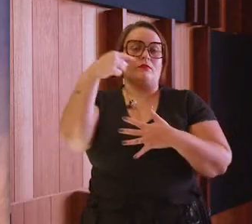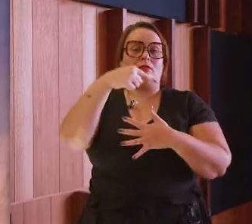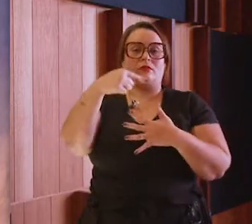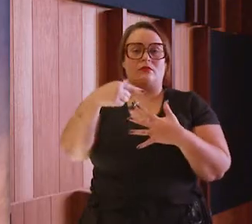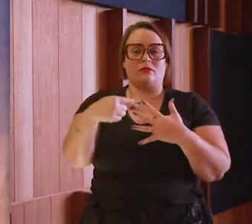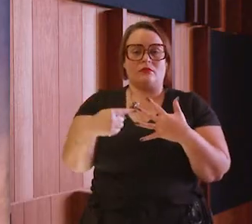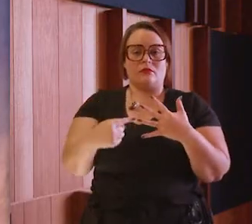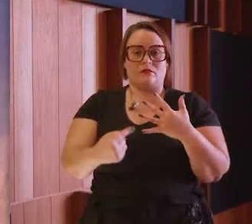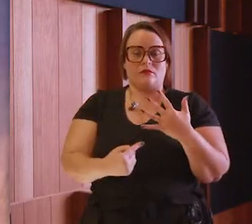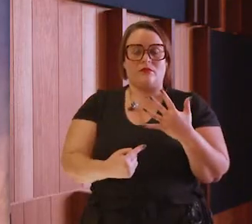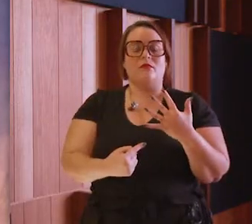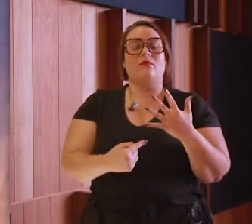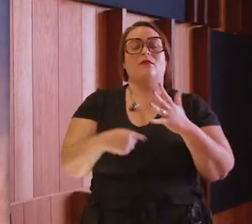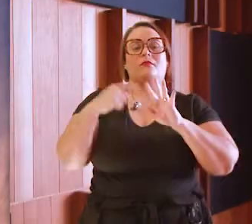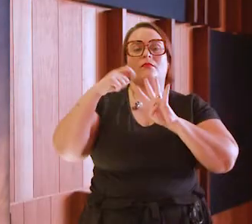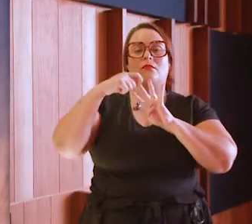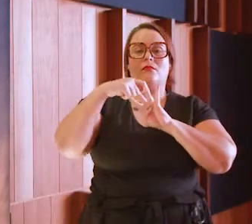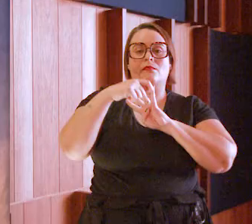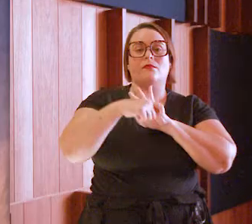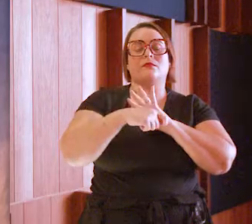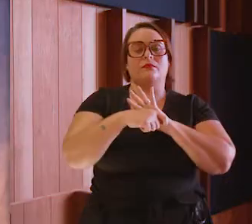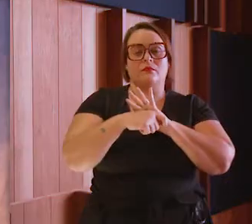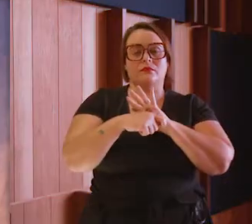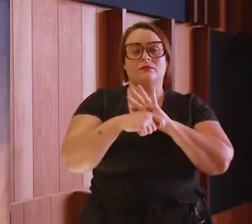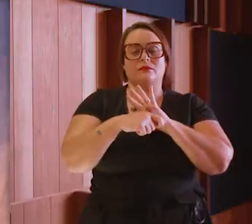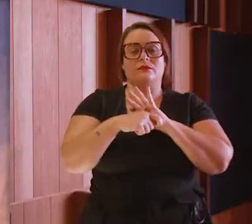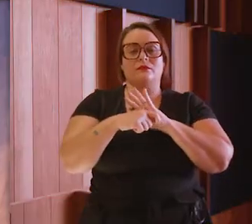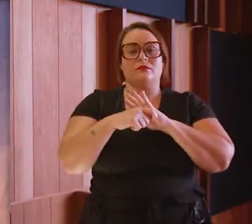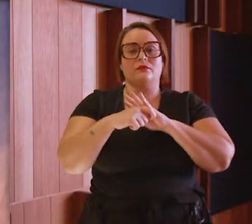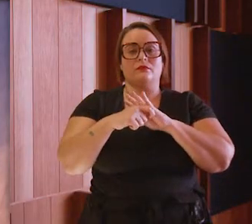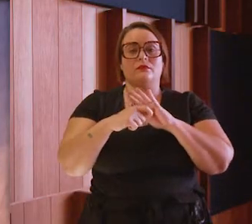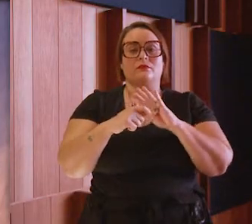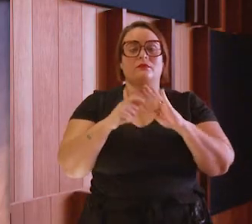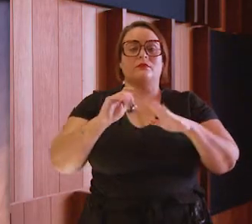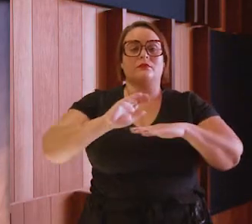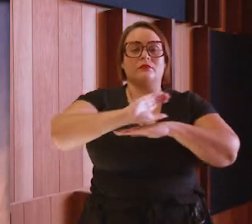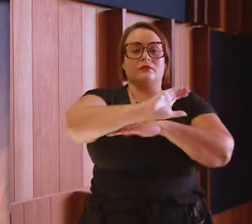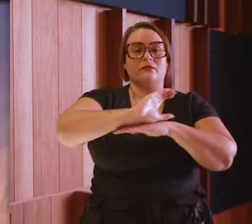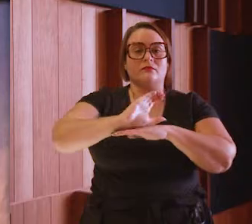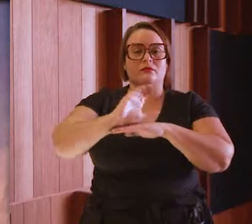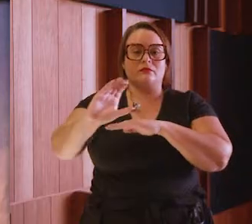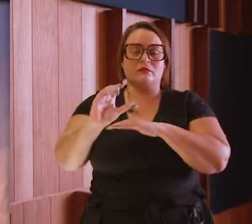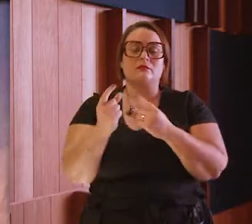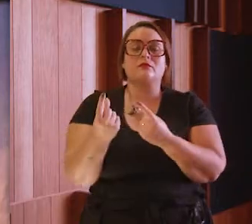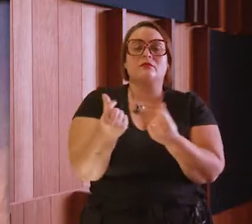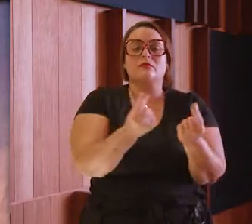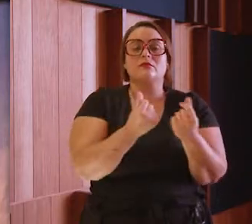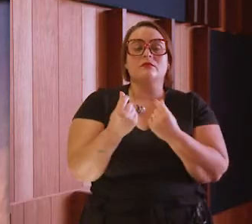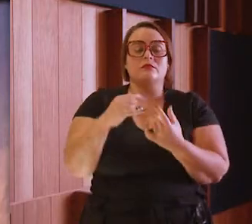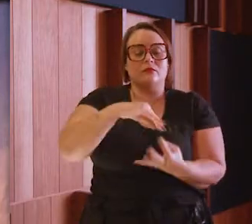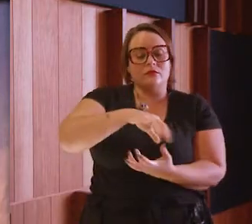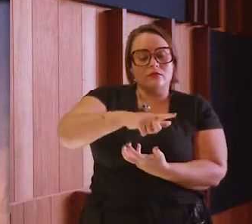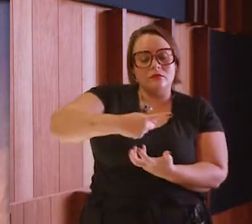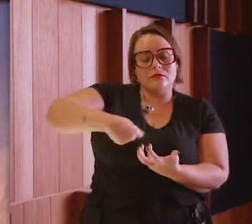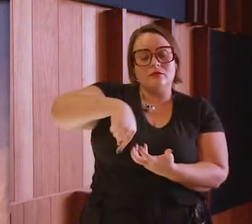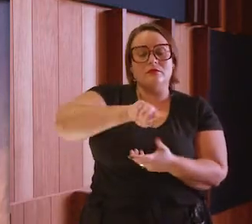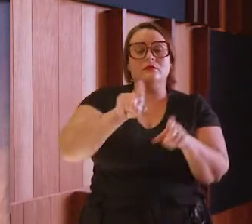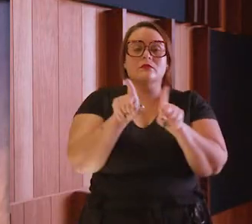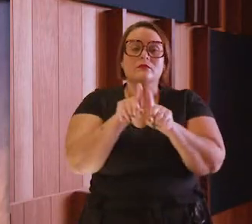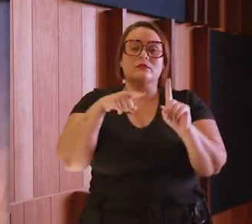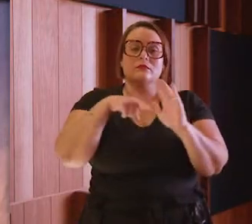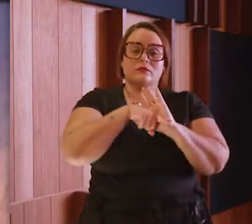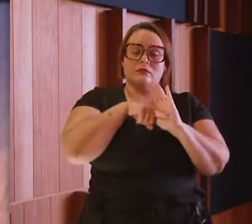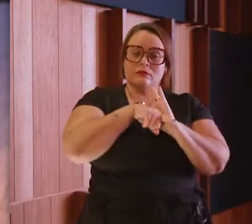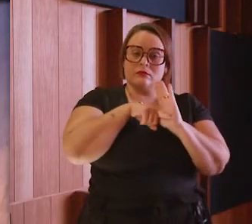na agenda de transfer pricing global, que passa pela exploração do conceito do Pilar